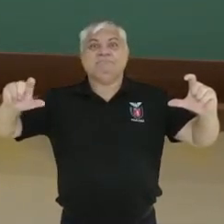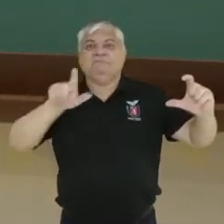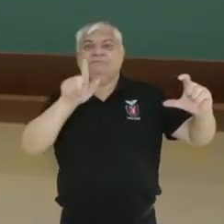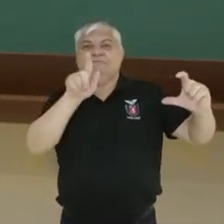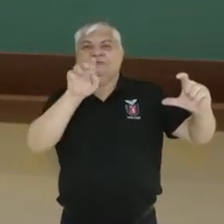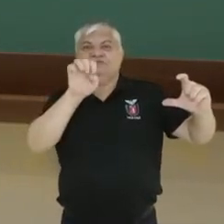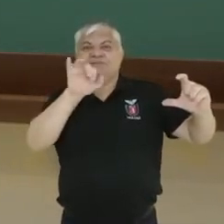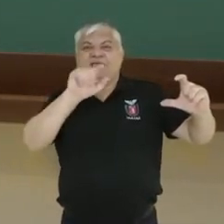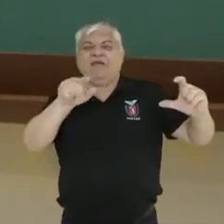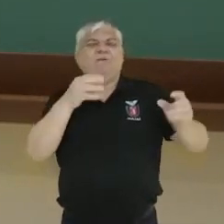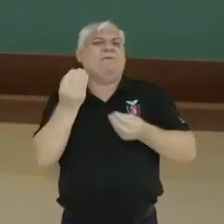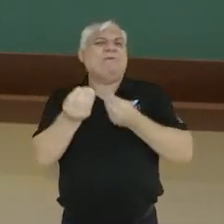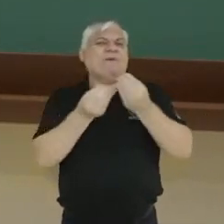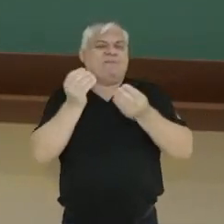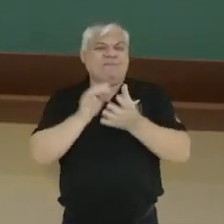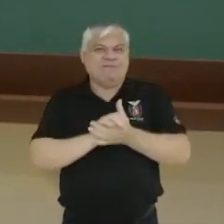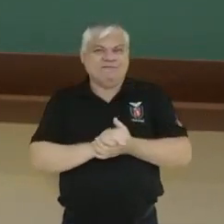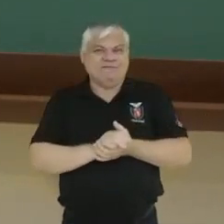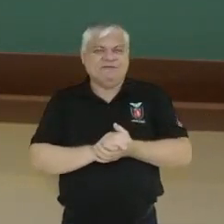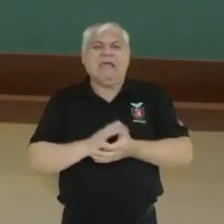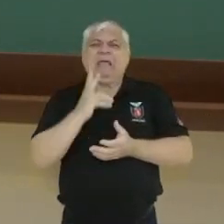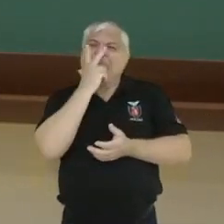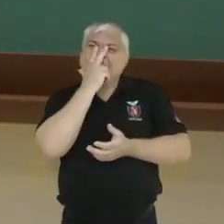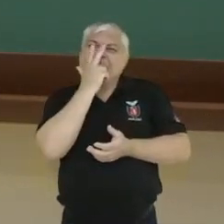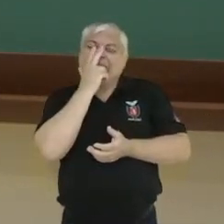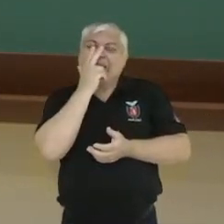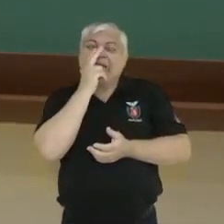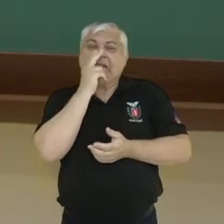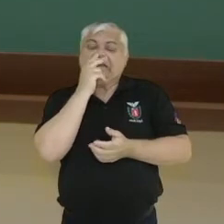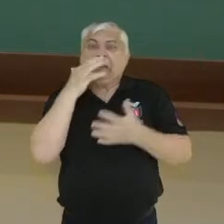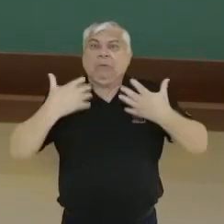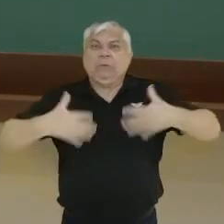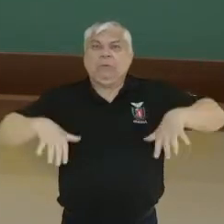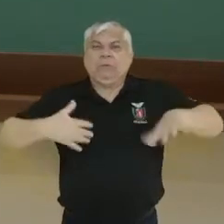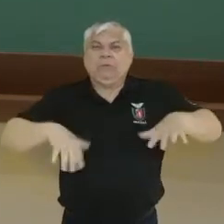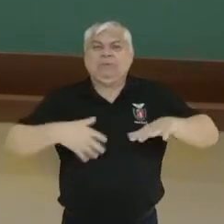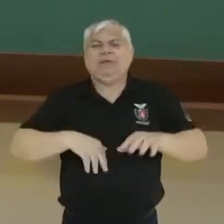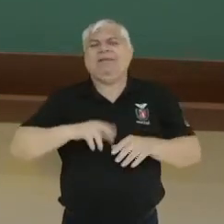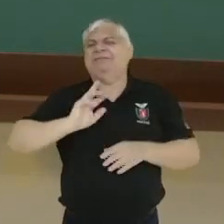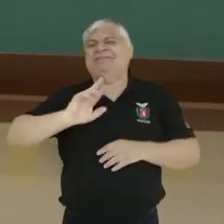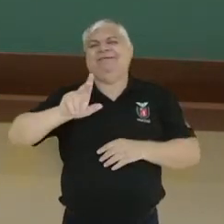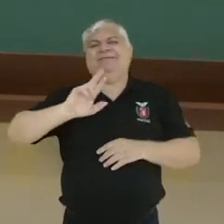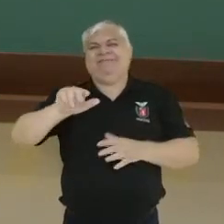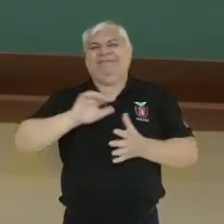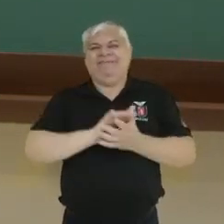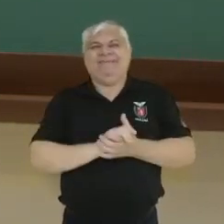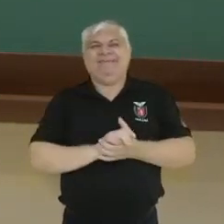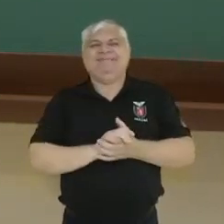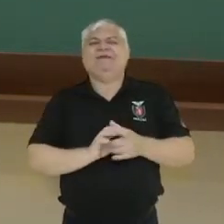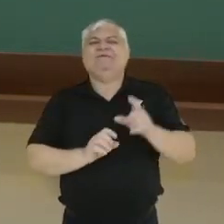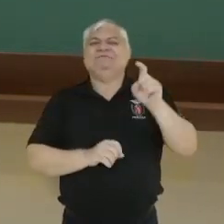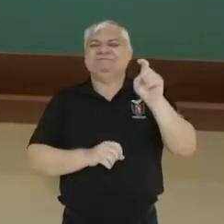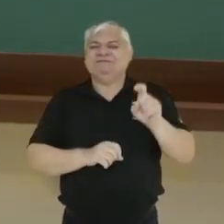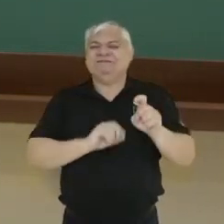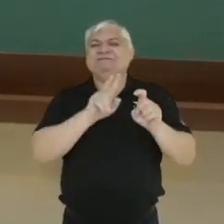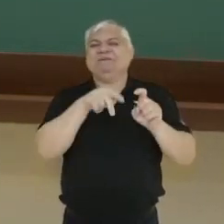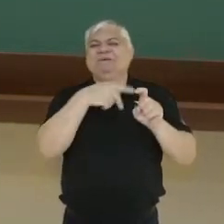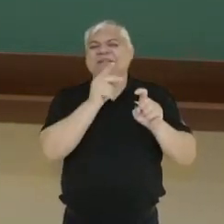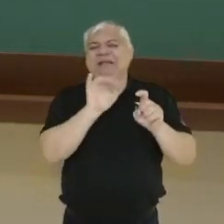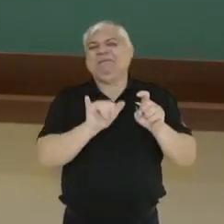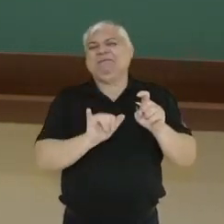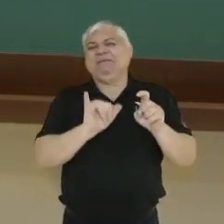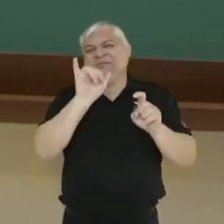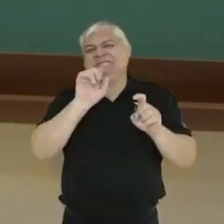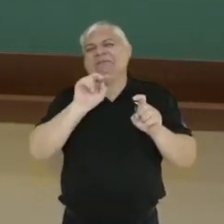mostrando exatamente de uma maneira genérica que valeria para qualquer um deles. A gente tem aqui, ó, x ao quadrado mais y ao quadrado